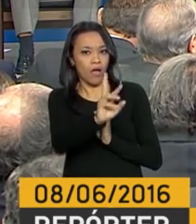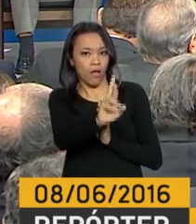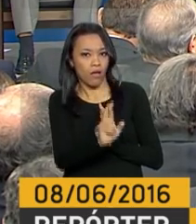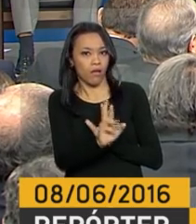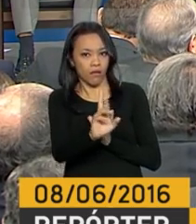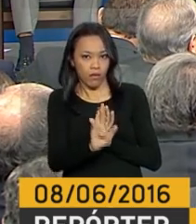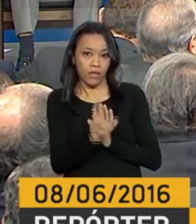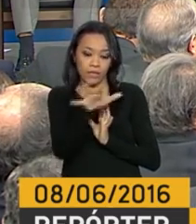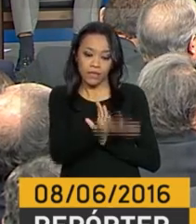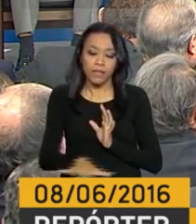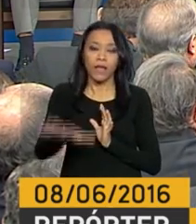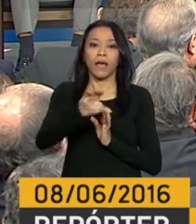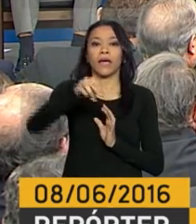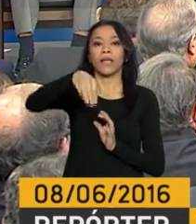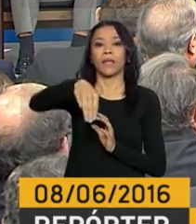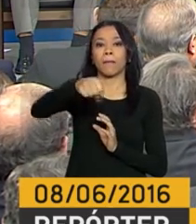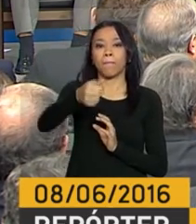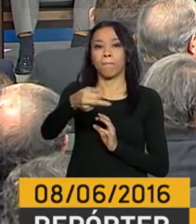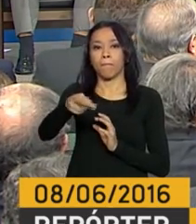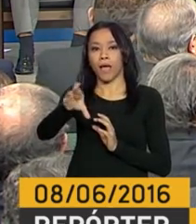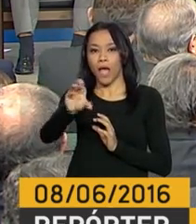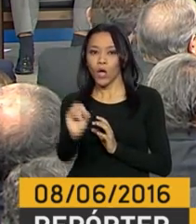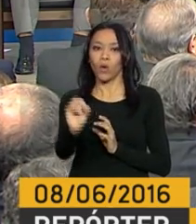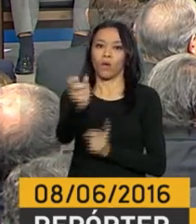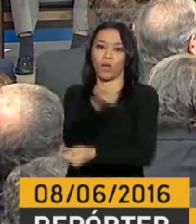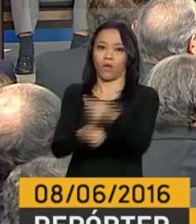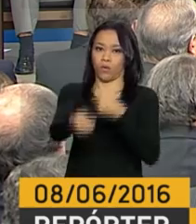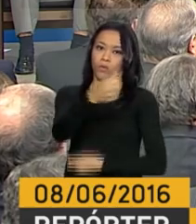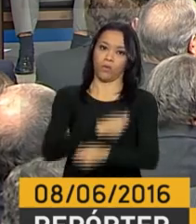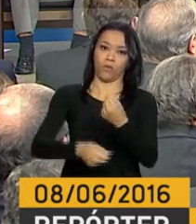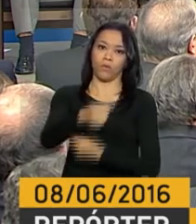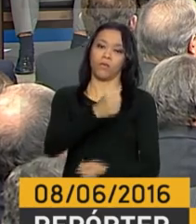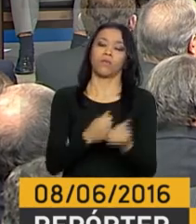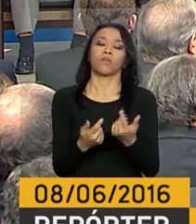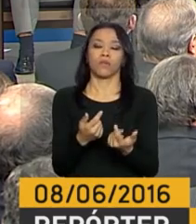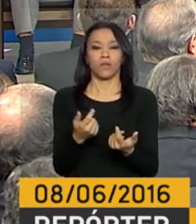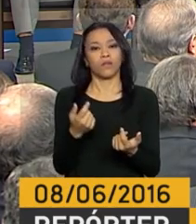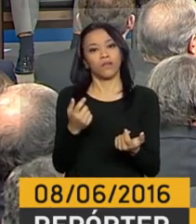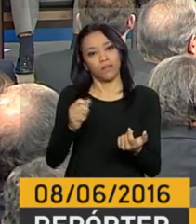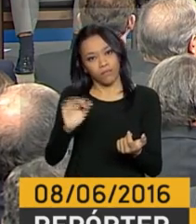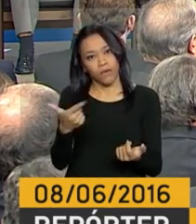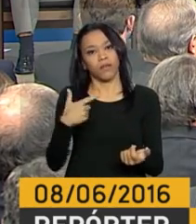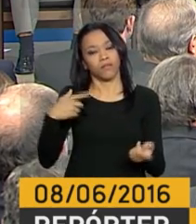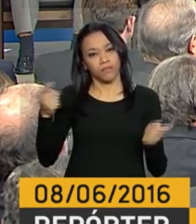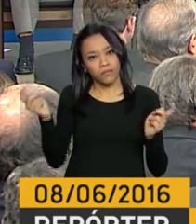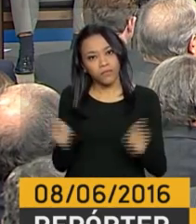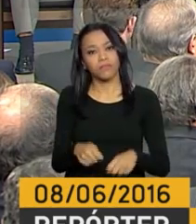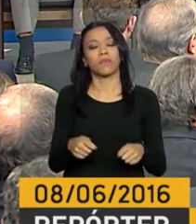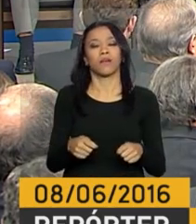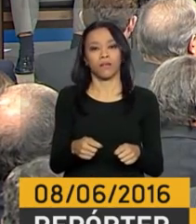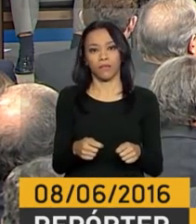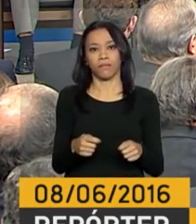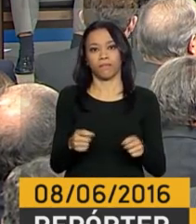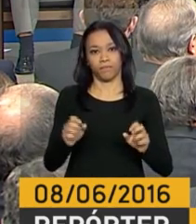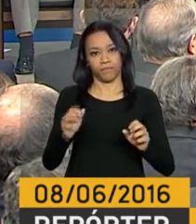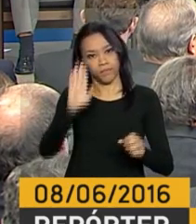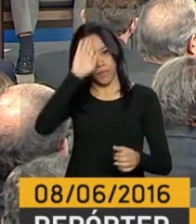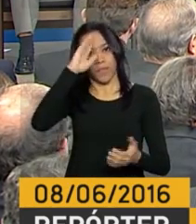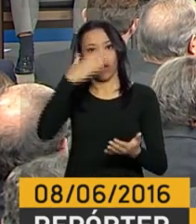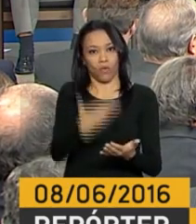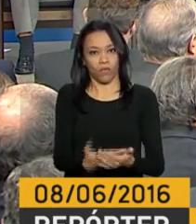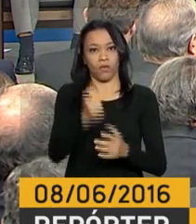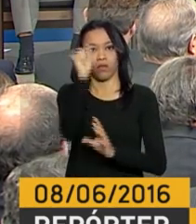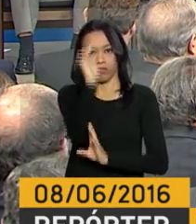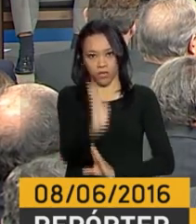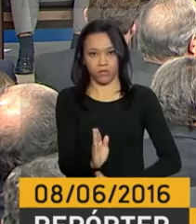dúvida na nossa crença na nossa visão nós teríamos a recuperação da da confiança